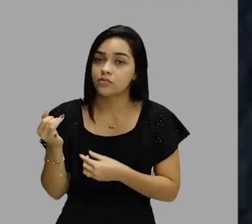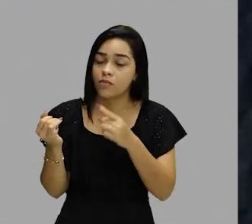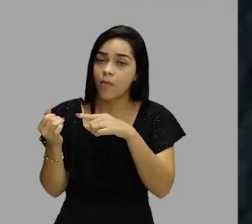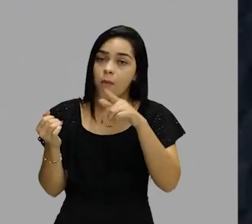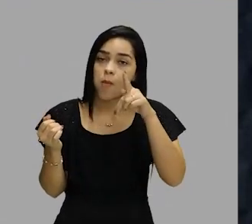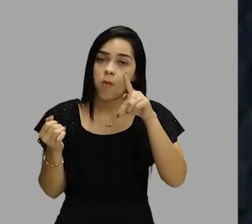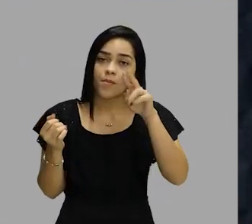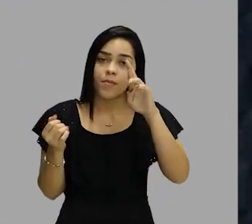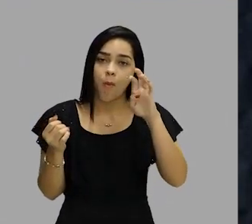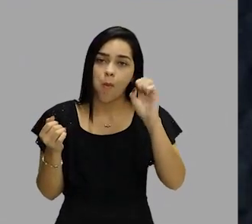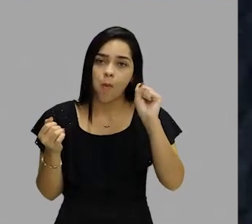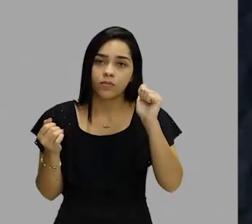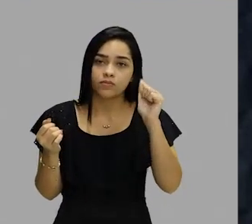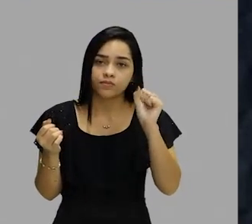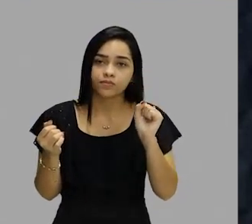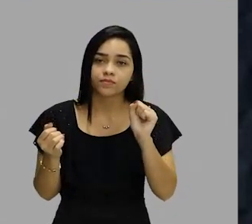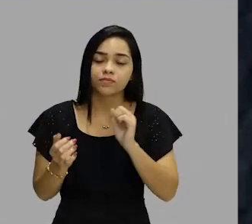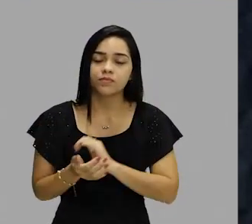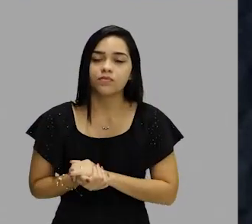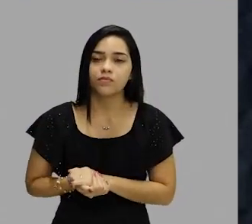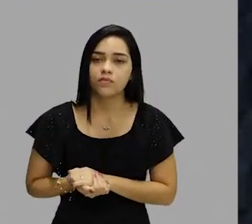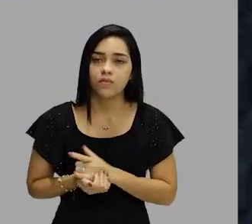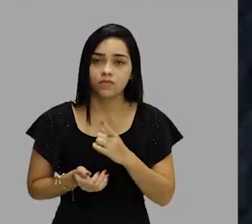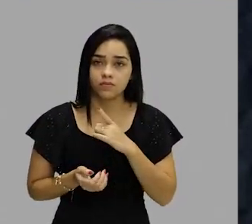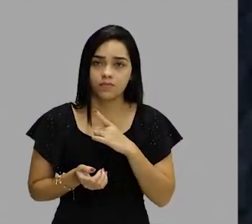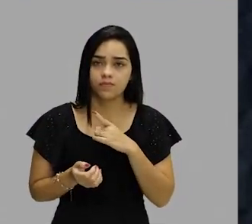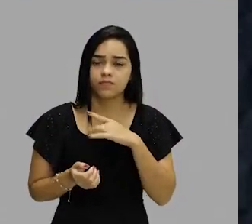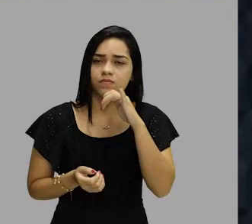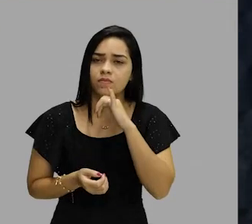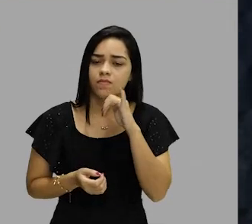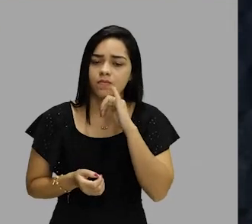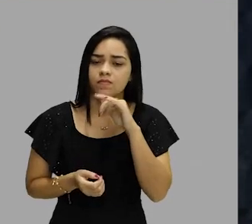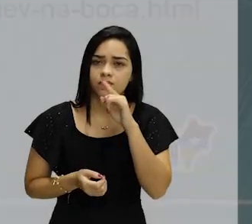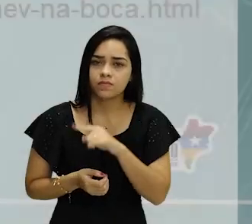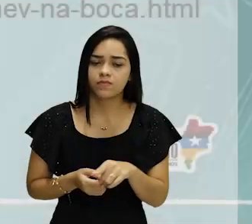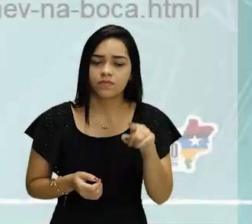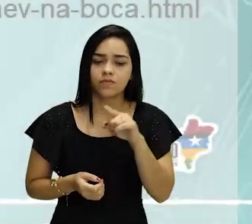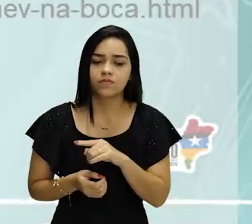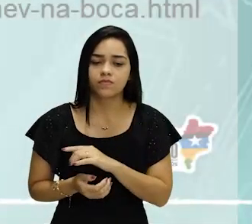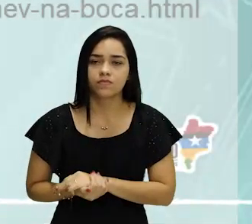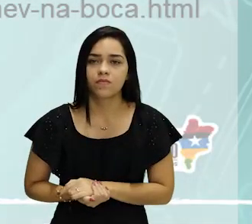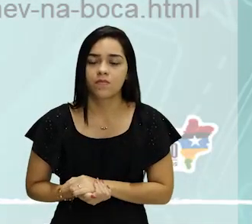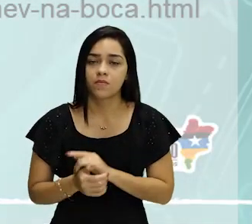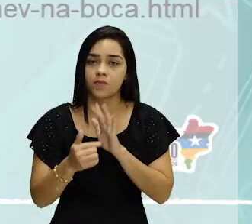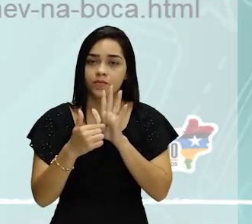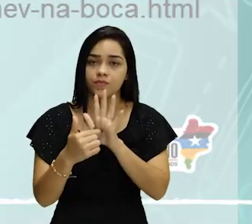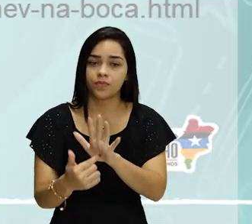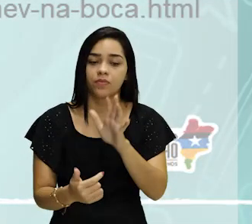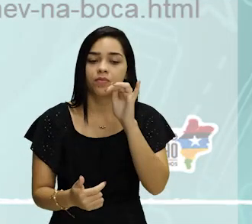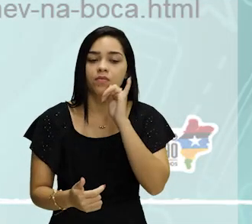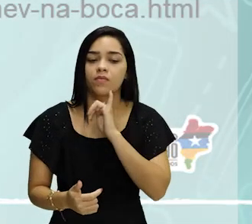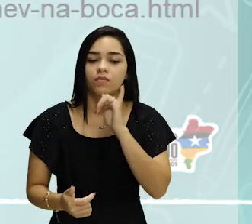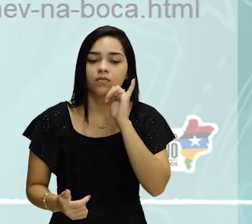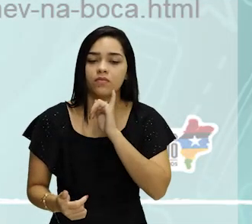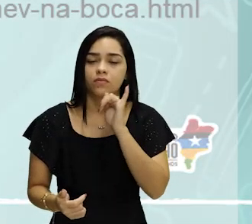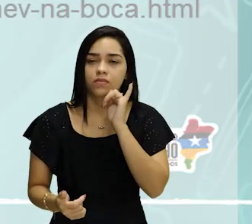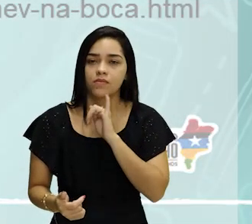né? Agora, eu vou, para me exemplificar isso melhor para vocês, vou apresentar esse exemplo